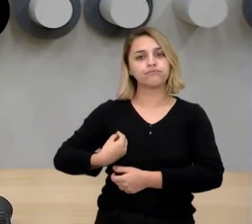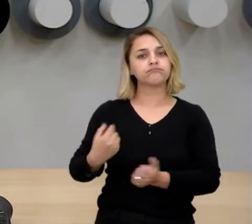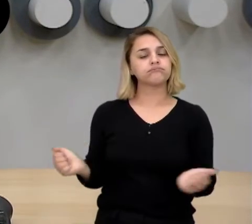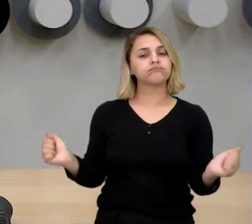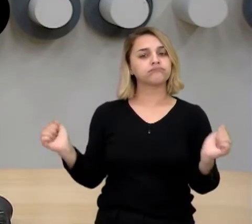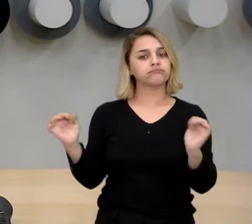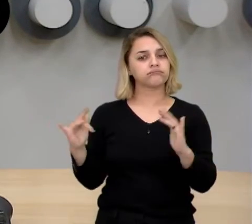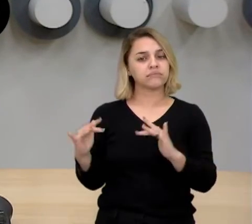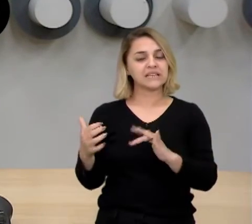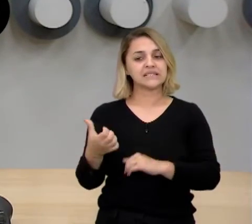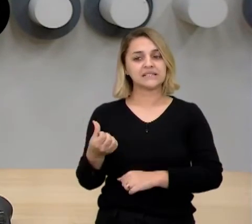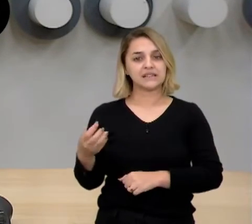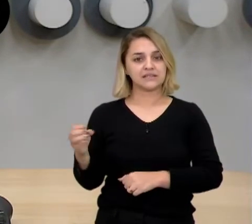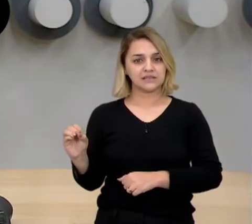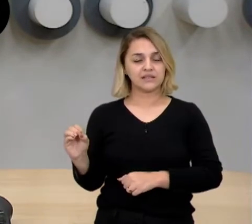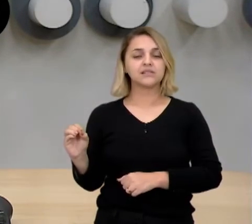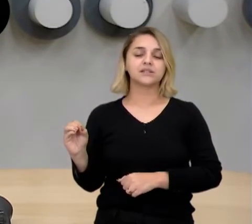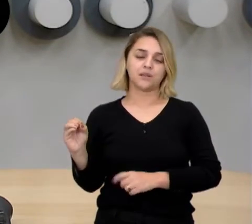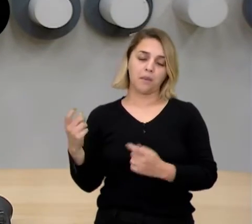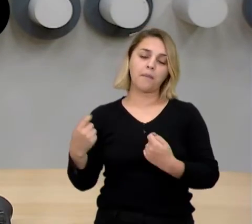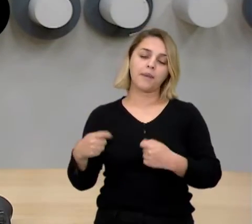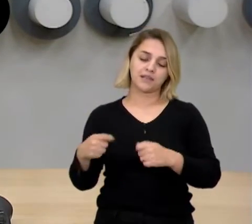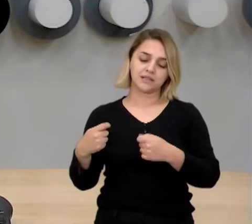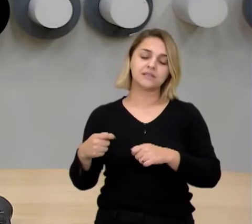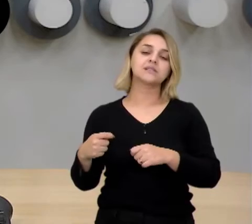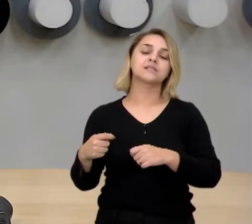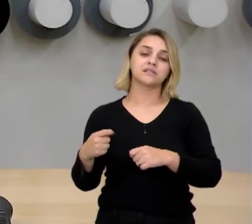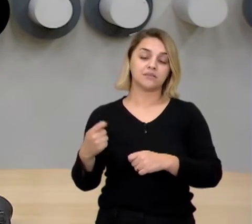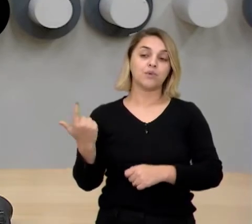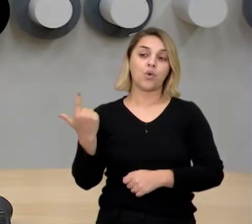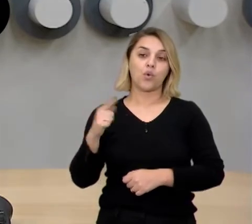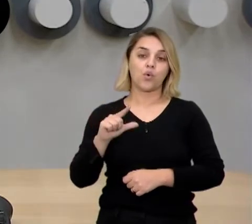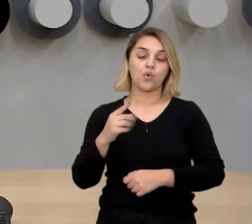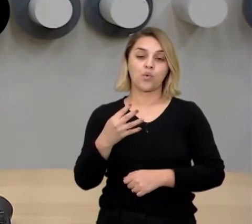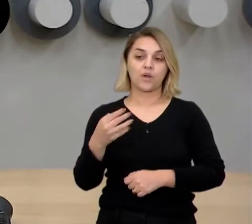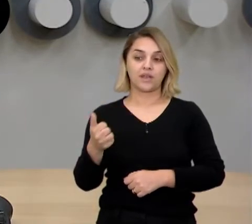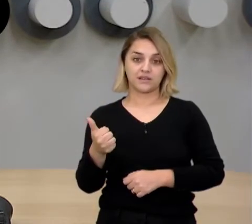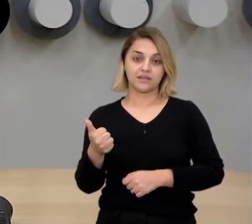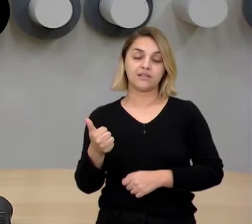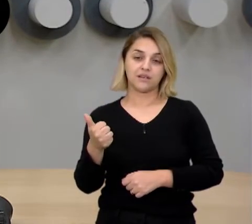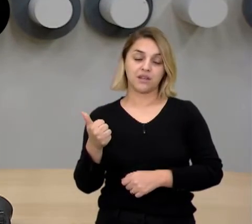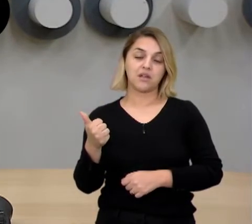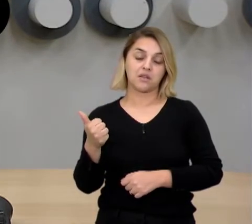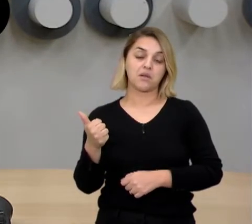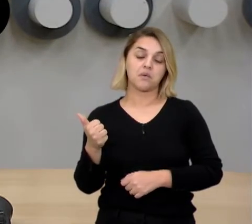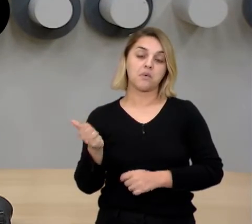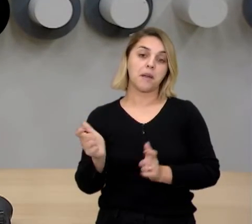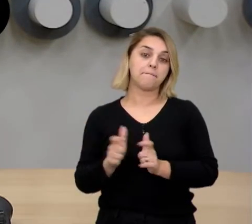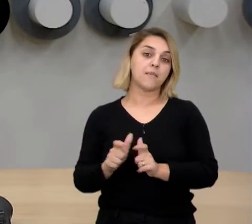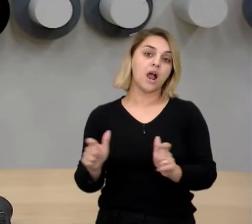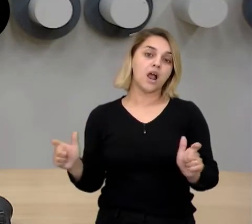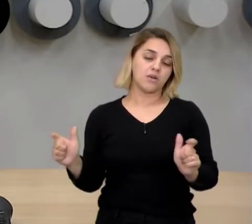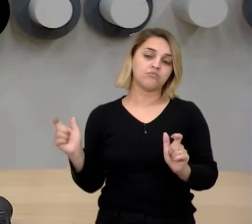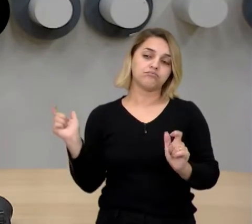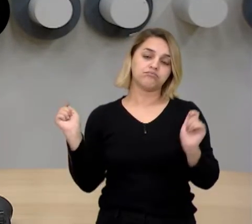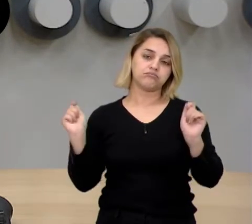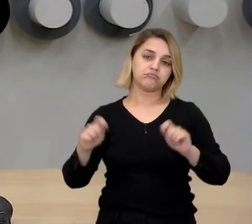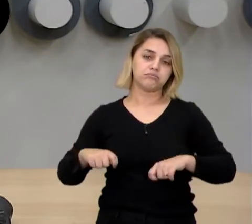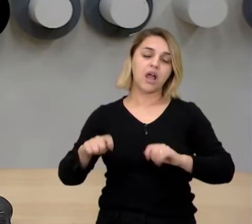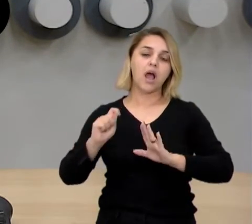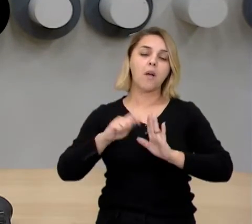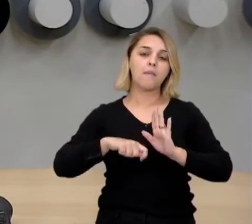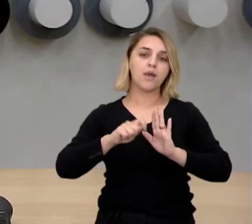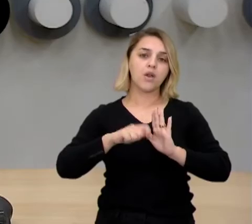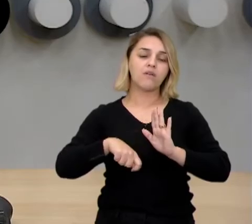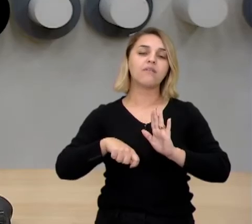ainda precisa se perfazer 41, que é a maioria absoluta para que aquela lei seja aprovada. E da mesma forma